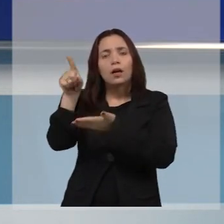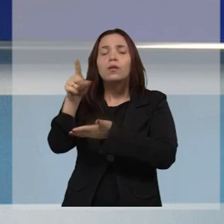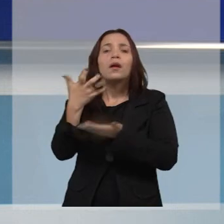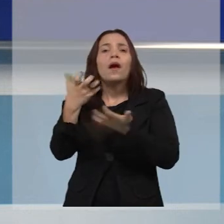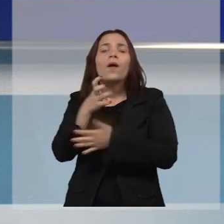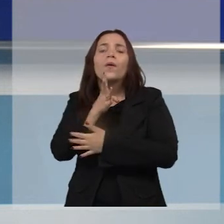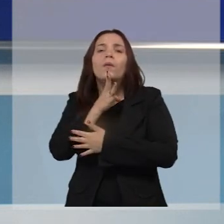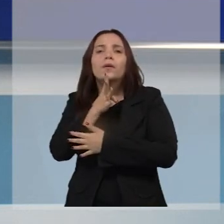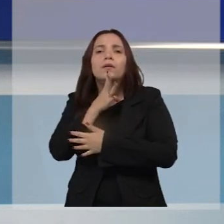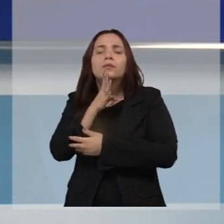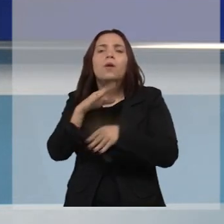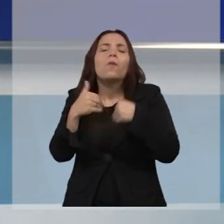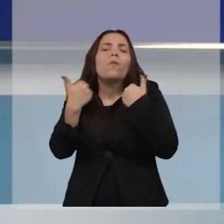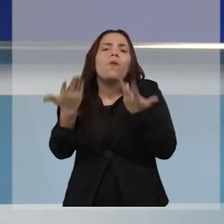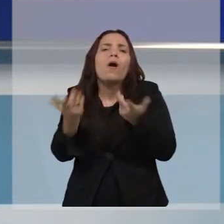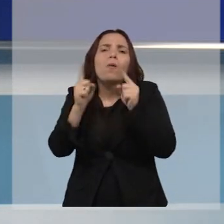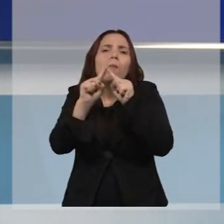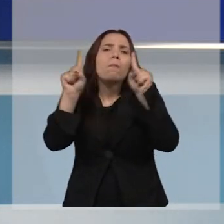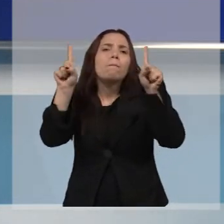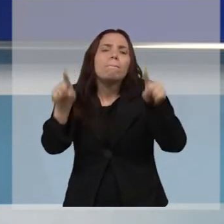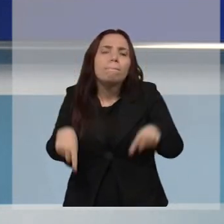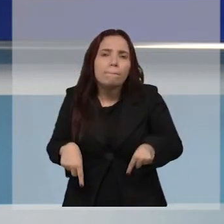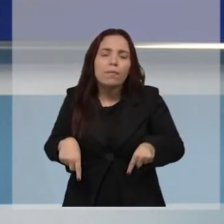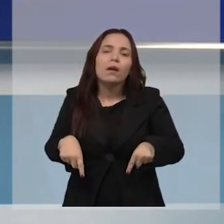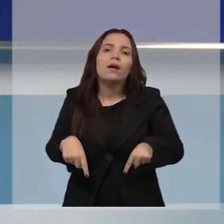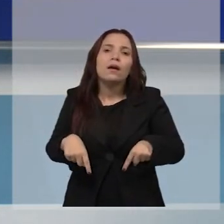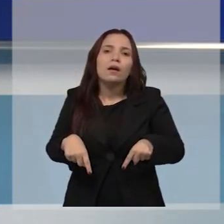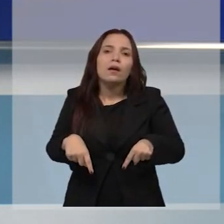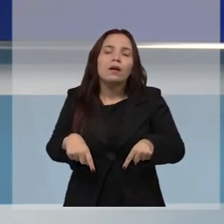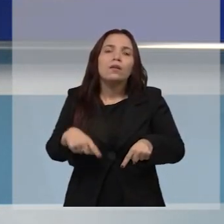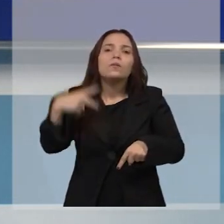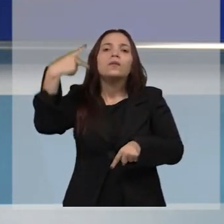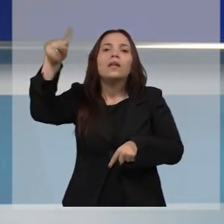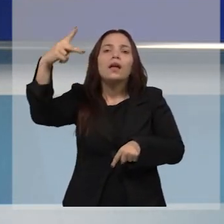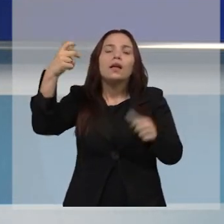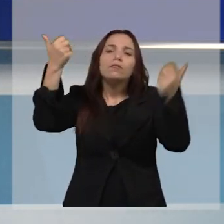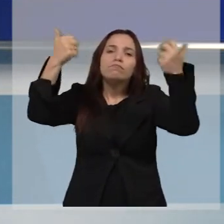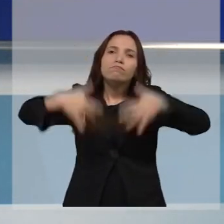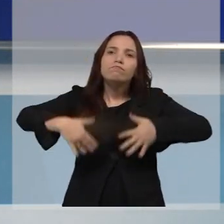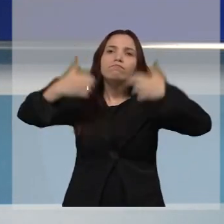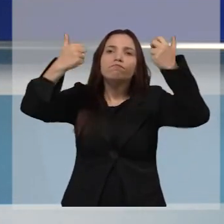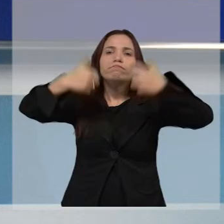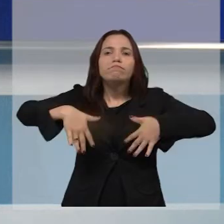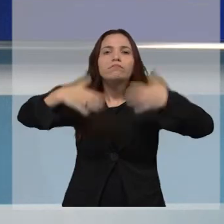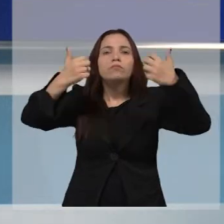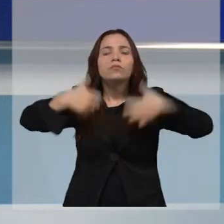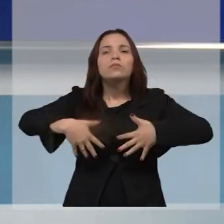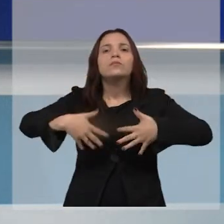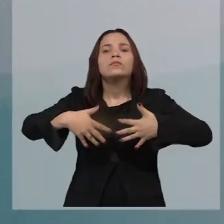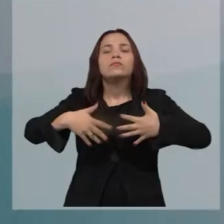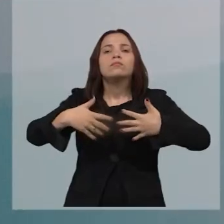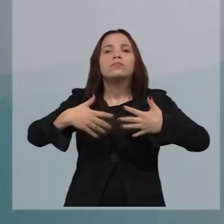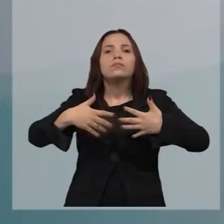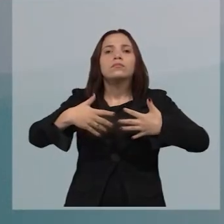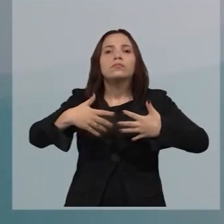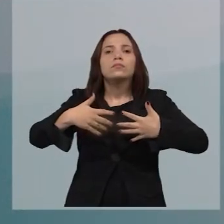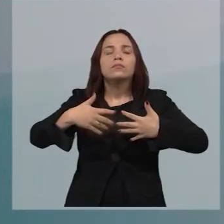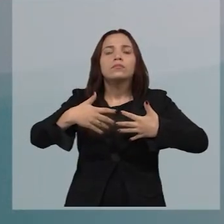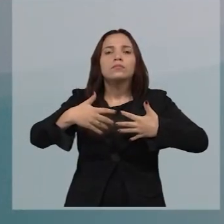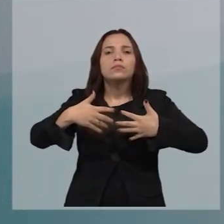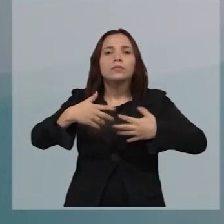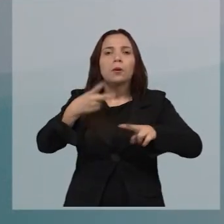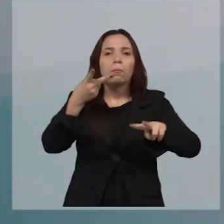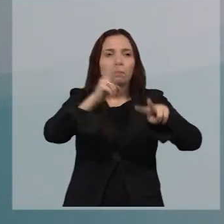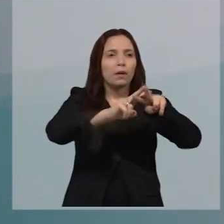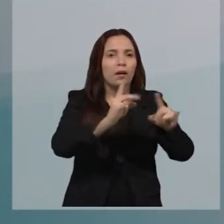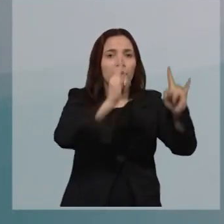para que nós possamos conhecer qual é o plano, qual é o modelo que está por ele desenhado, pretendendo para todo o sistema, né? Porque, claro